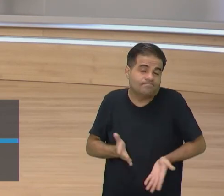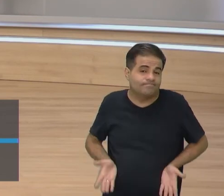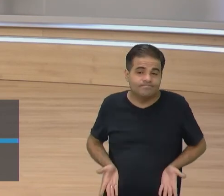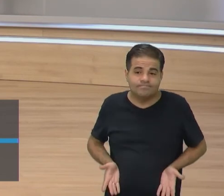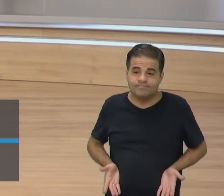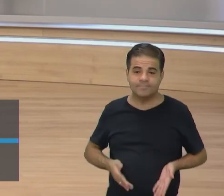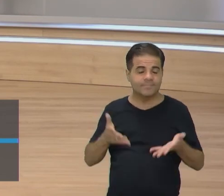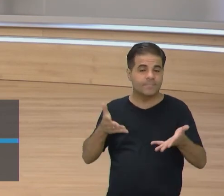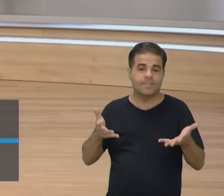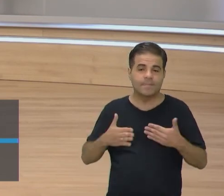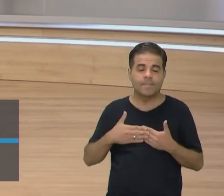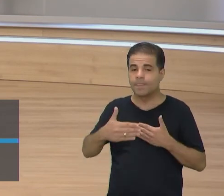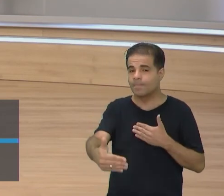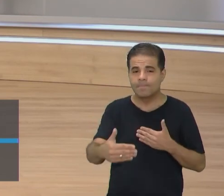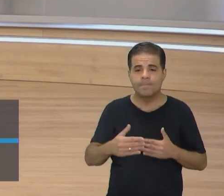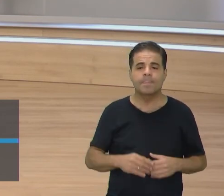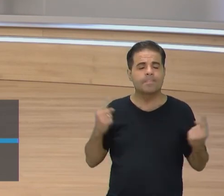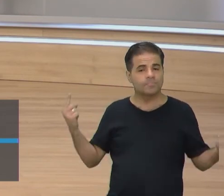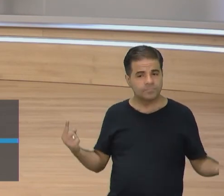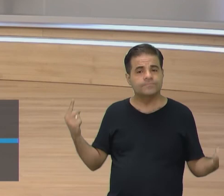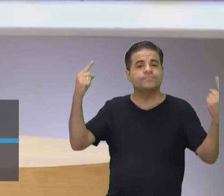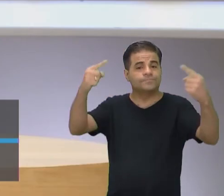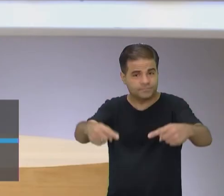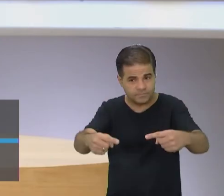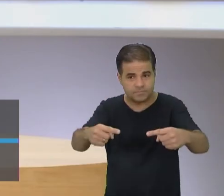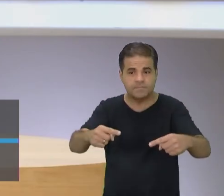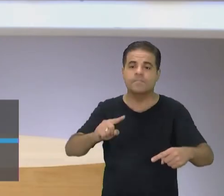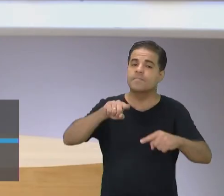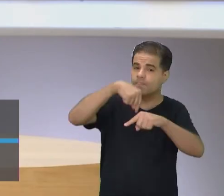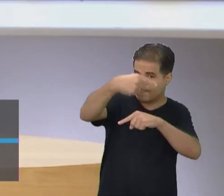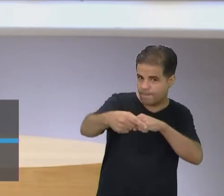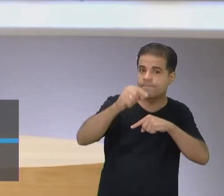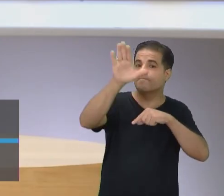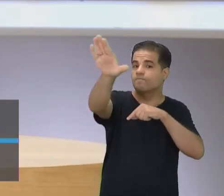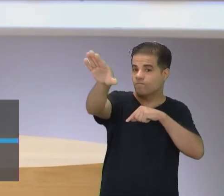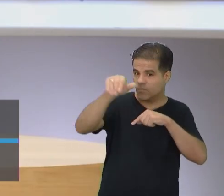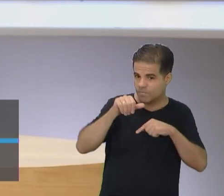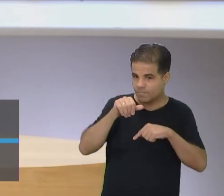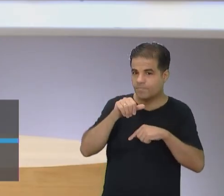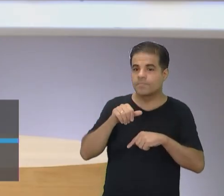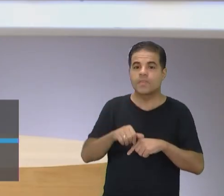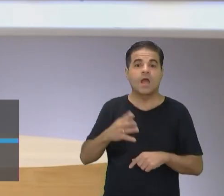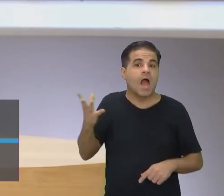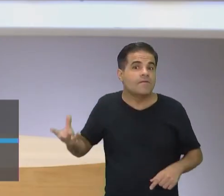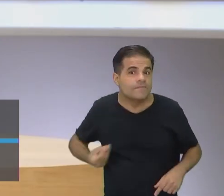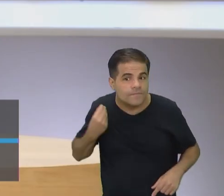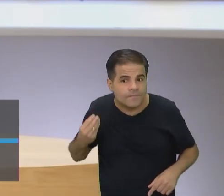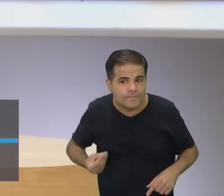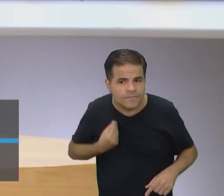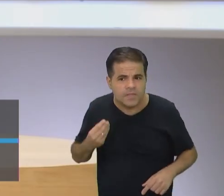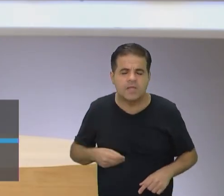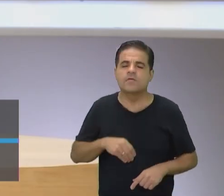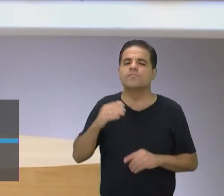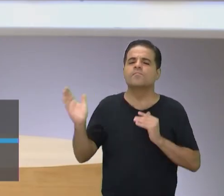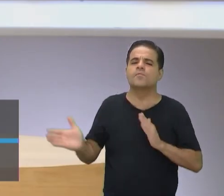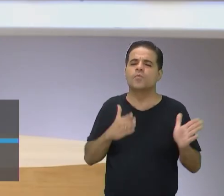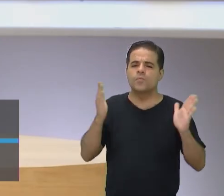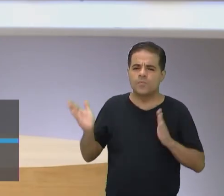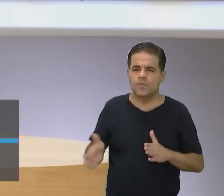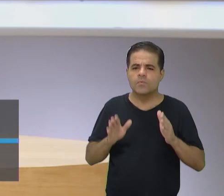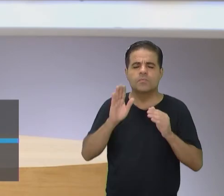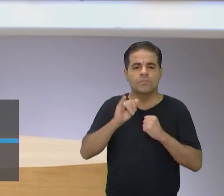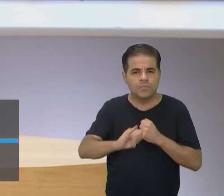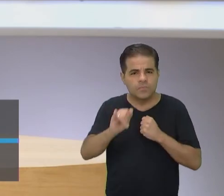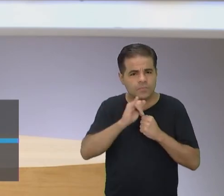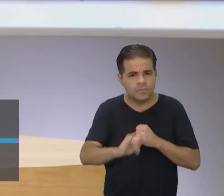E agora a gente vai deixar o desafio para vocês, porque daqui a pouco a gente chama a vinheta para quem estiver ao vivo, né? E produzir um mini